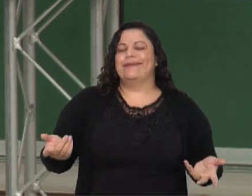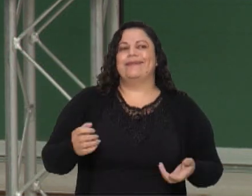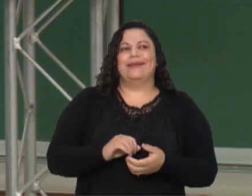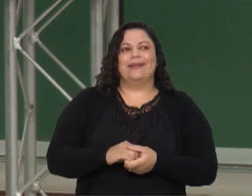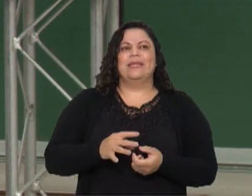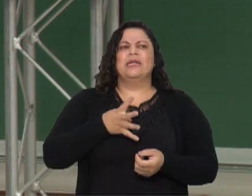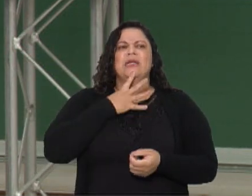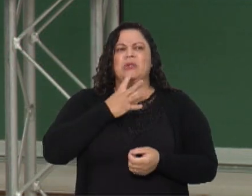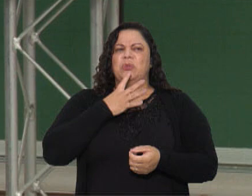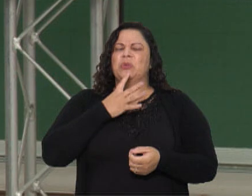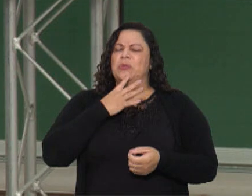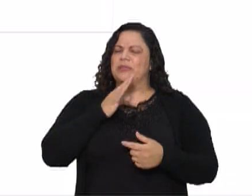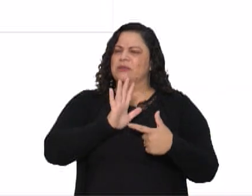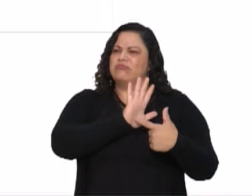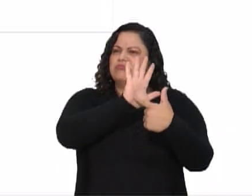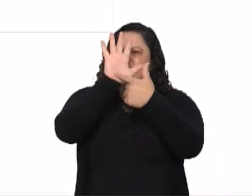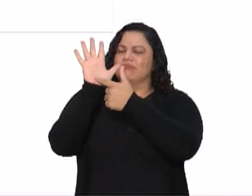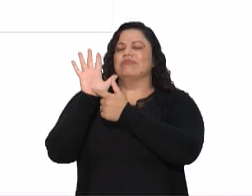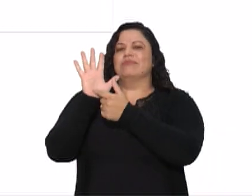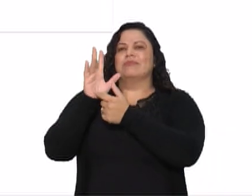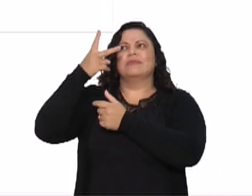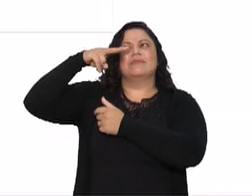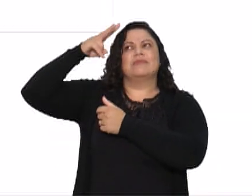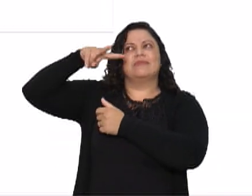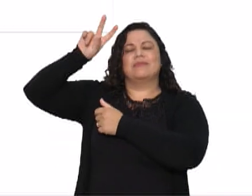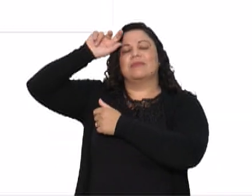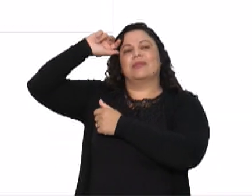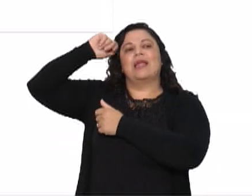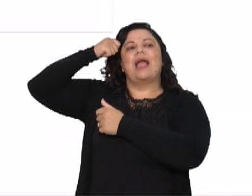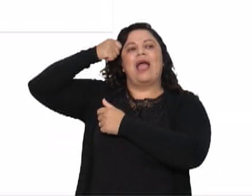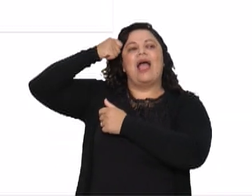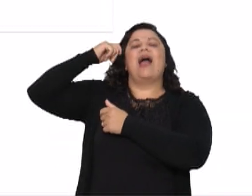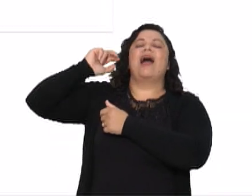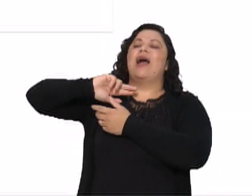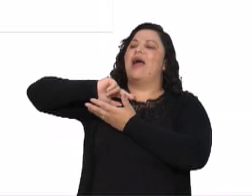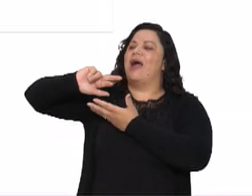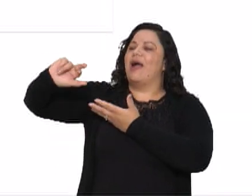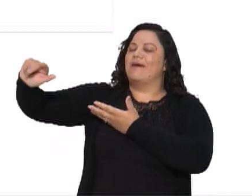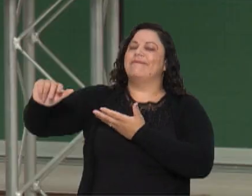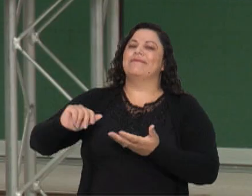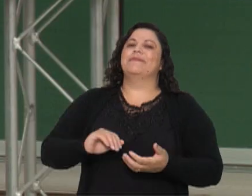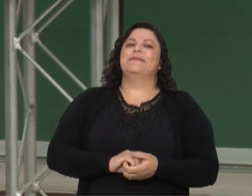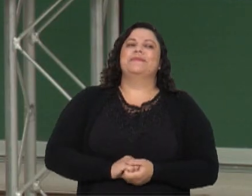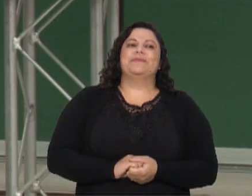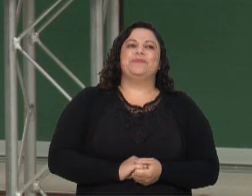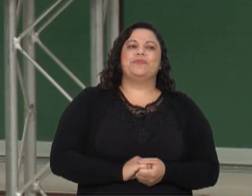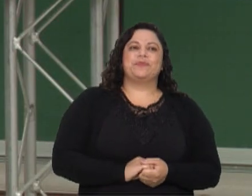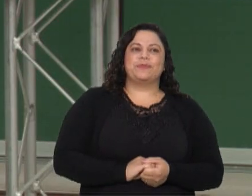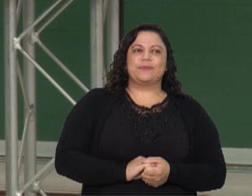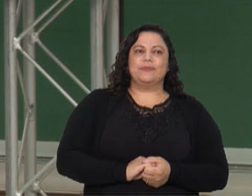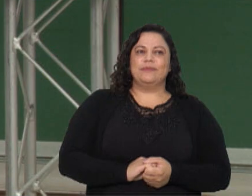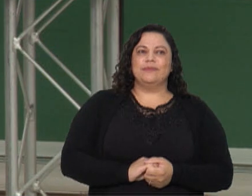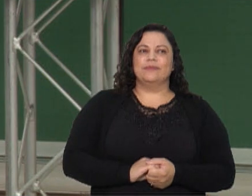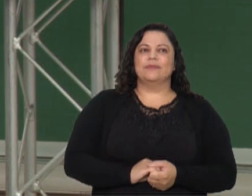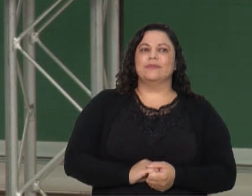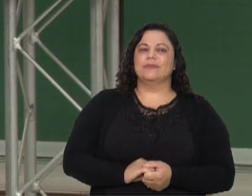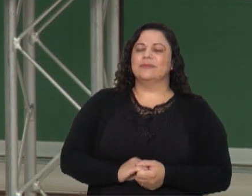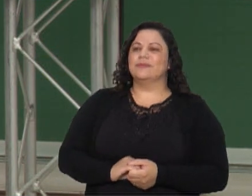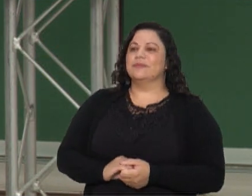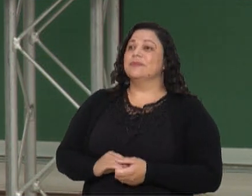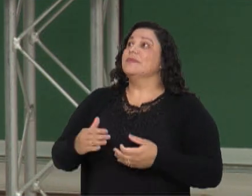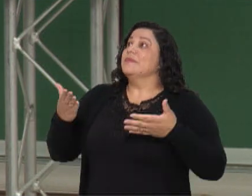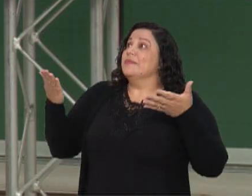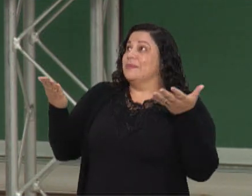lá a exposição Histórias Afro-Atlânticas, ok? Muito bem. Olha só, chegamos aqui